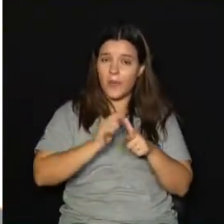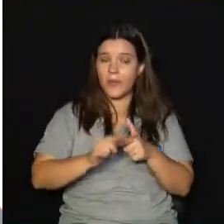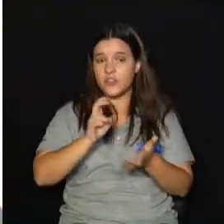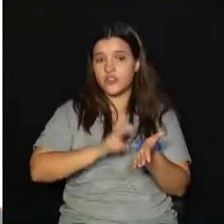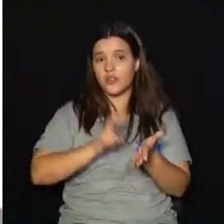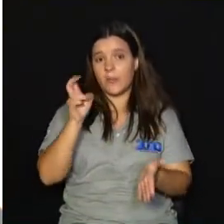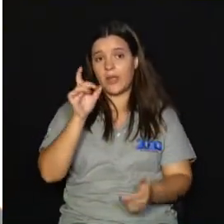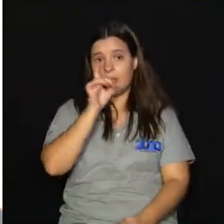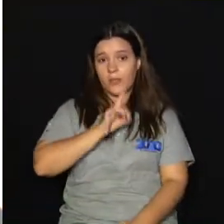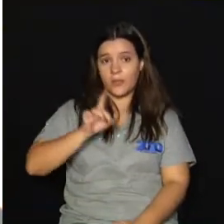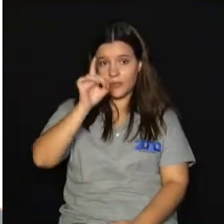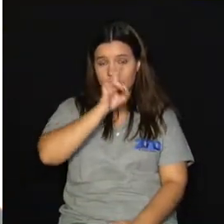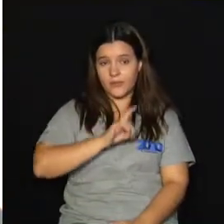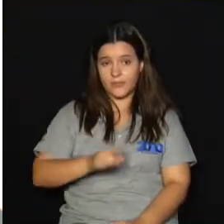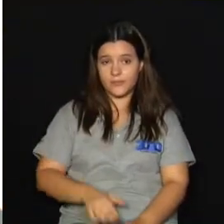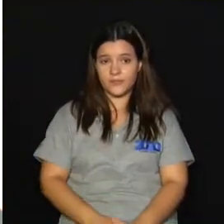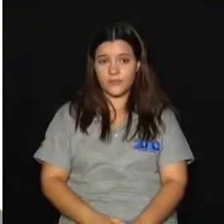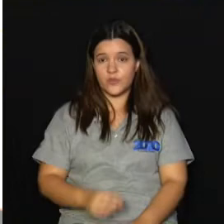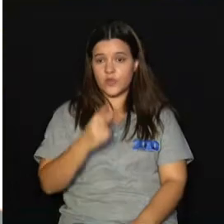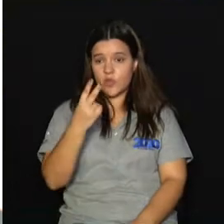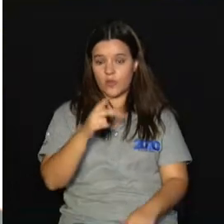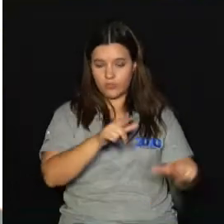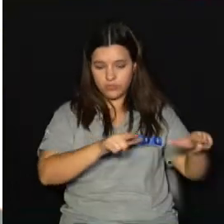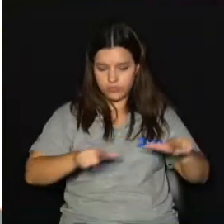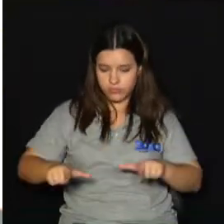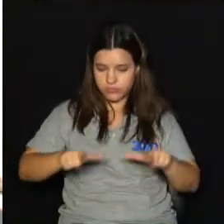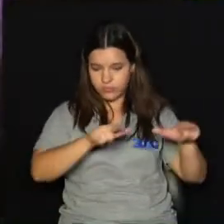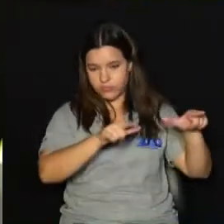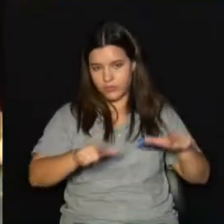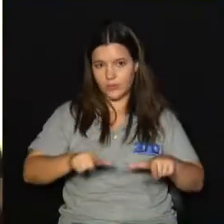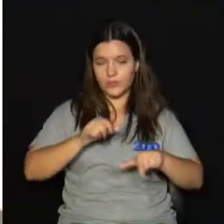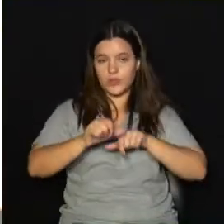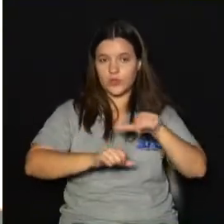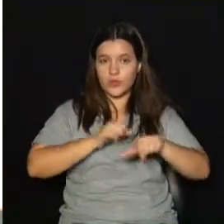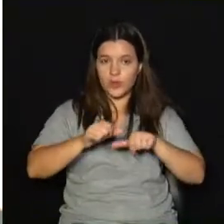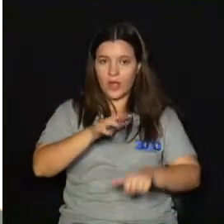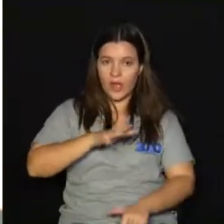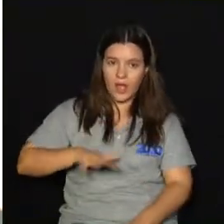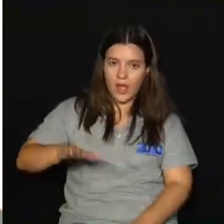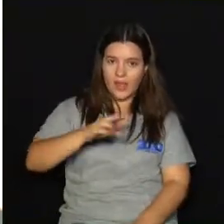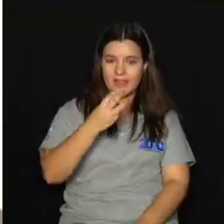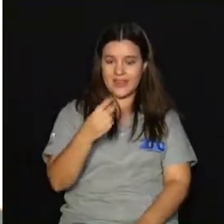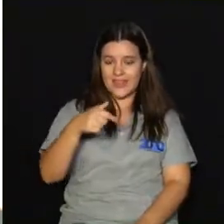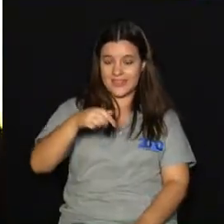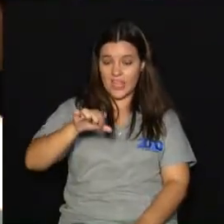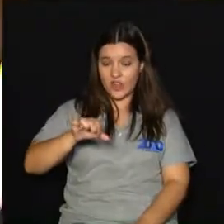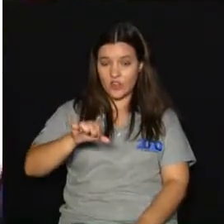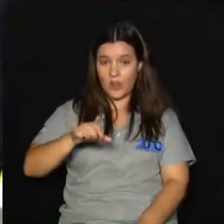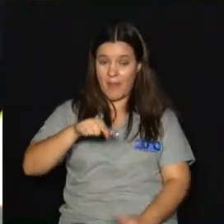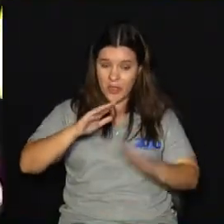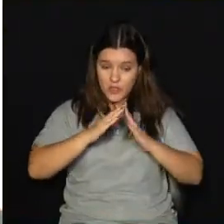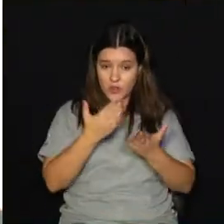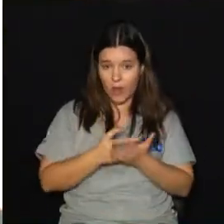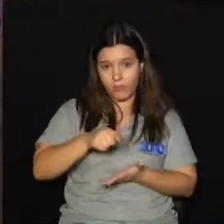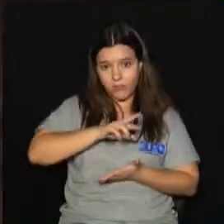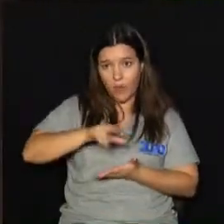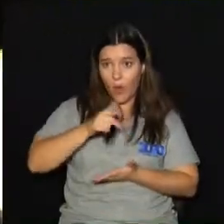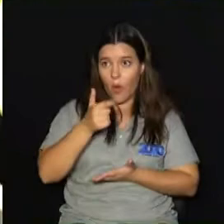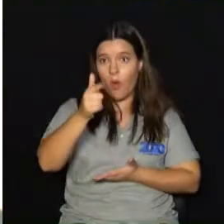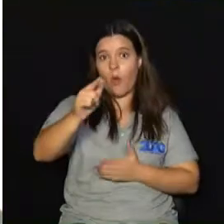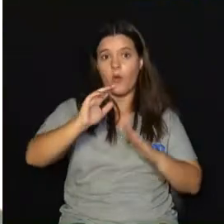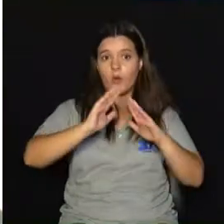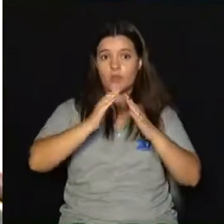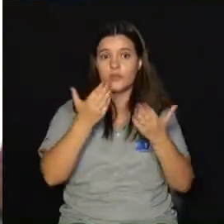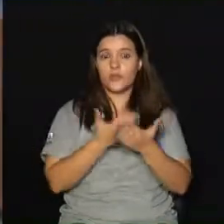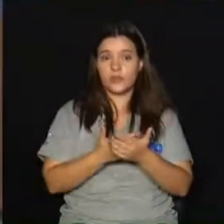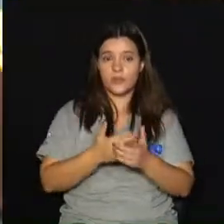domingo, duas trocas de urnas da zona 379, mas não nessa escola, né? A primeira na escola Jardim Encantado, no